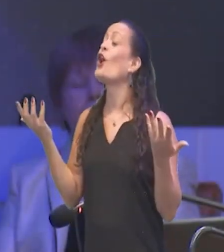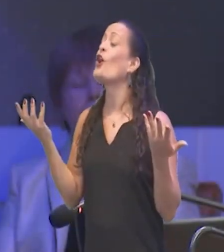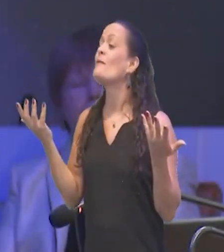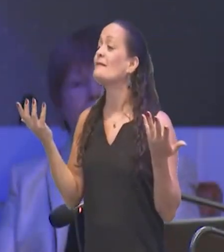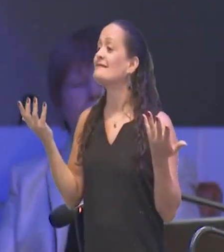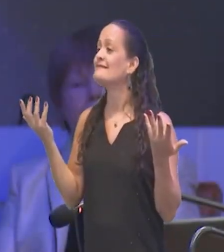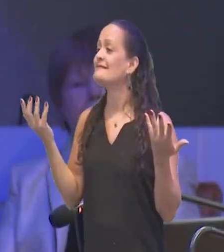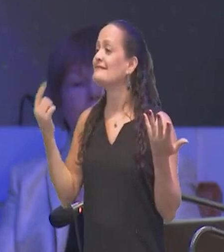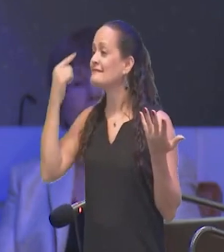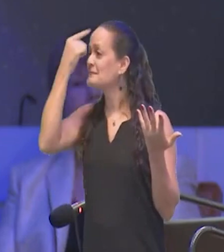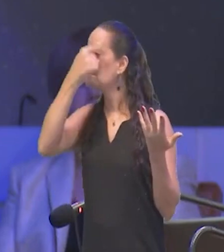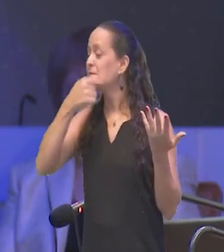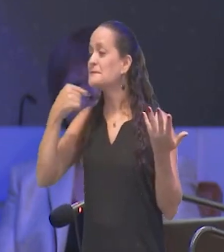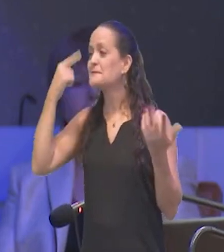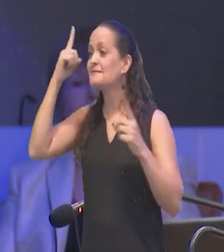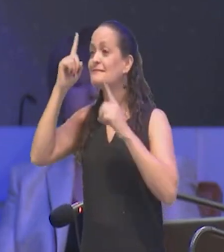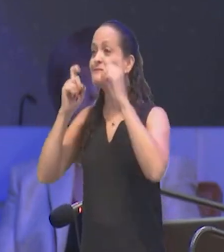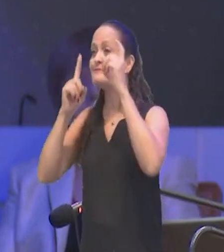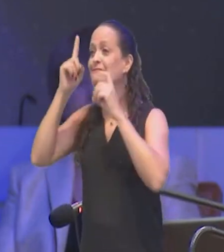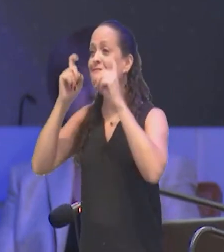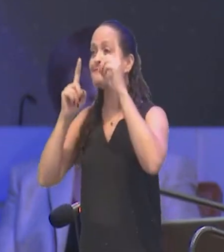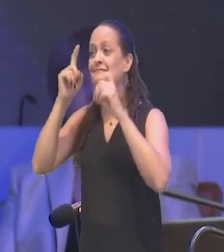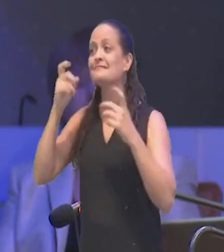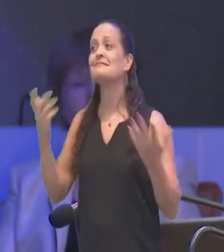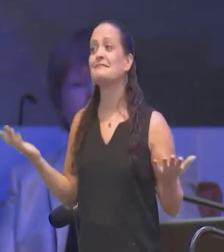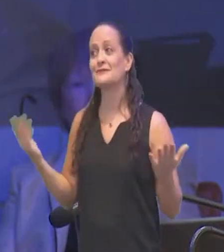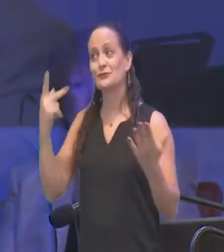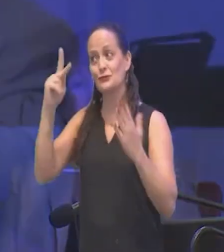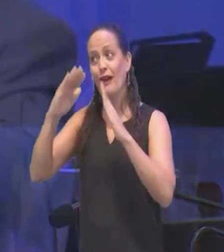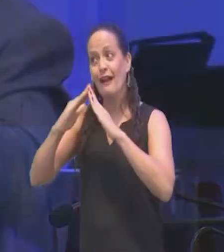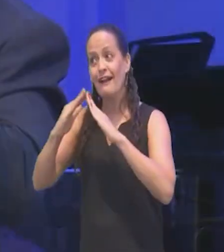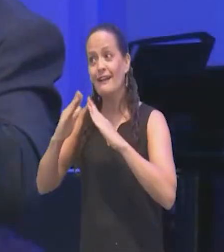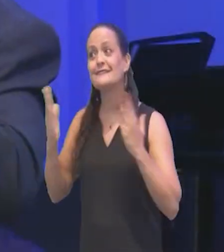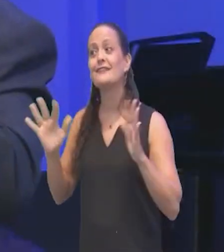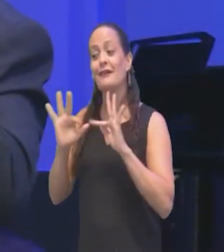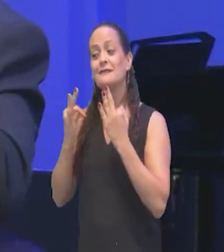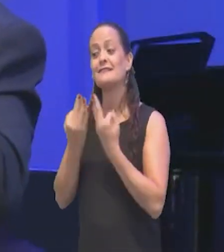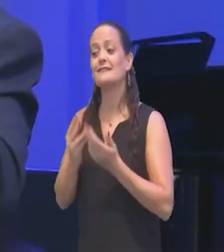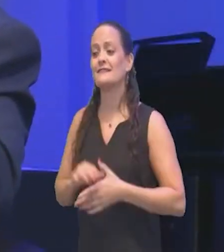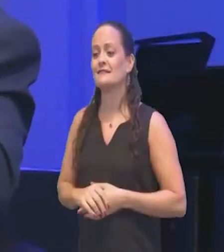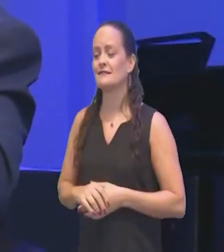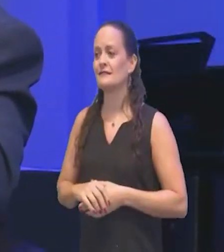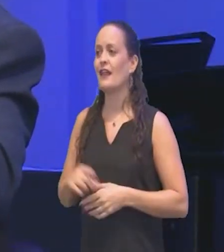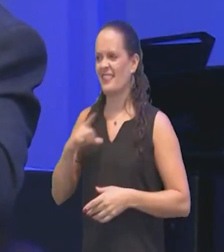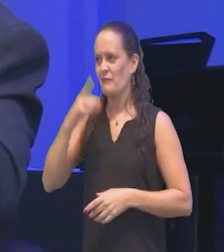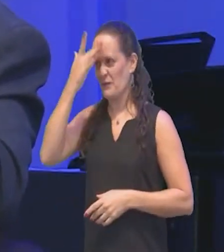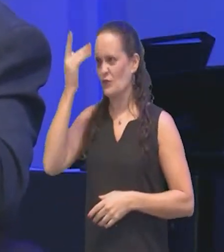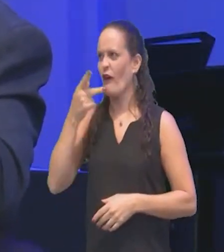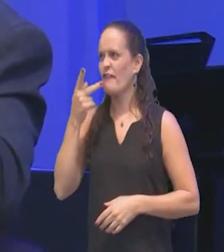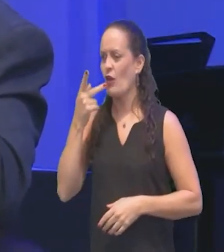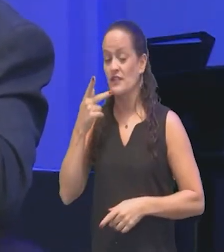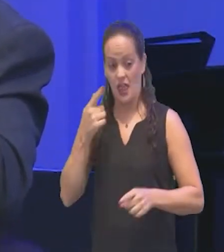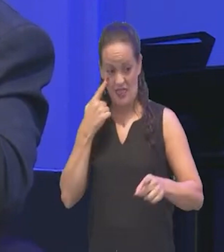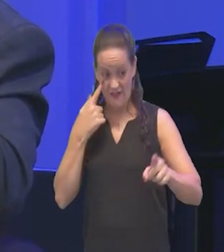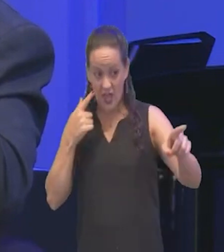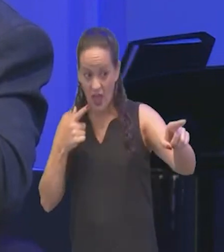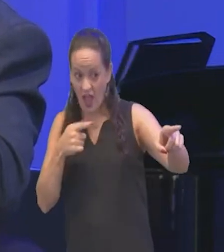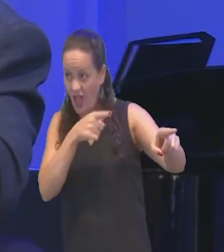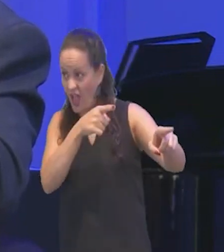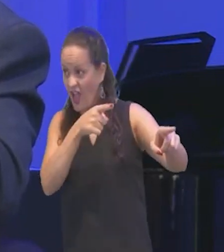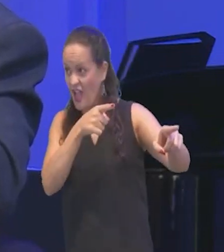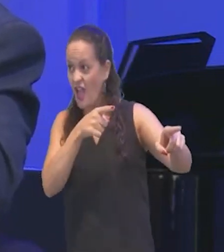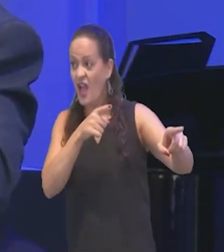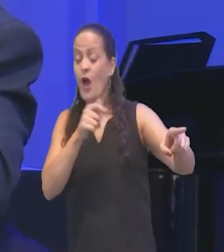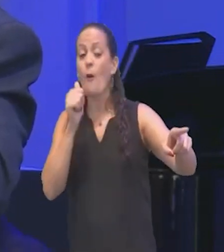a nossa cara. Eu ouvi até semana passada uma expressão tão interessante, alguém disse assim, está vendo? Aquela mulher ali, olha, ela é mal